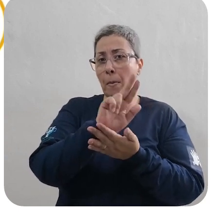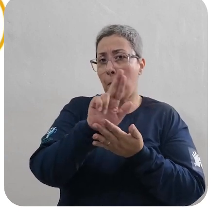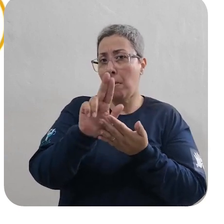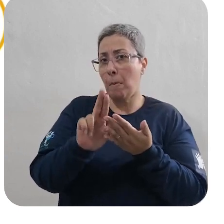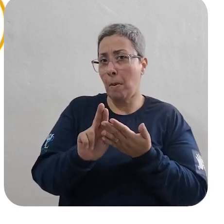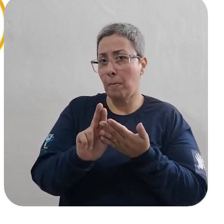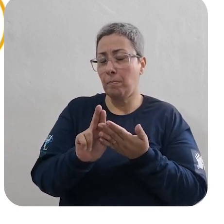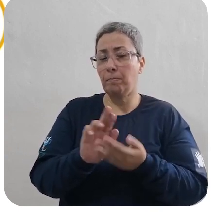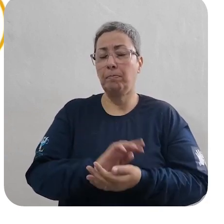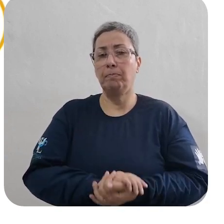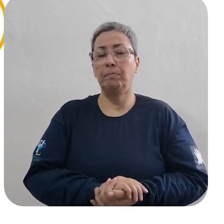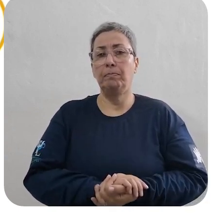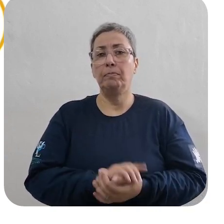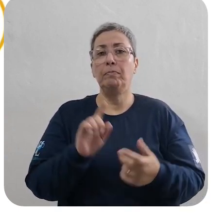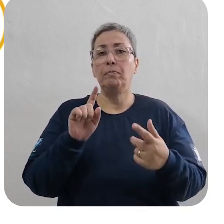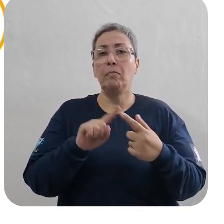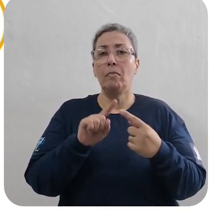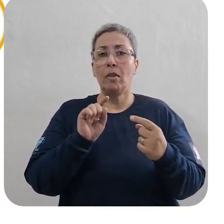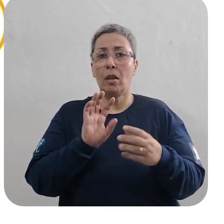Multidimensionalidade,